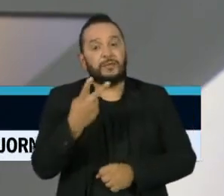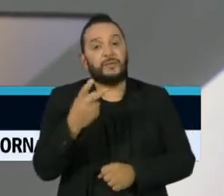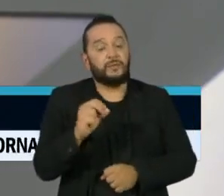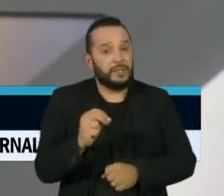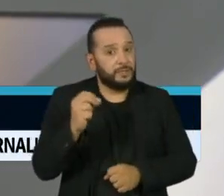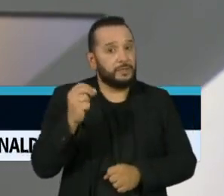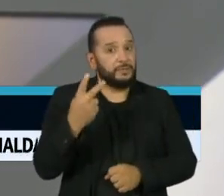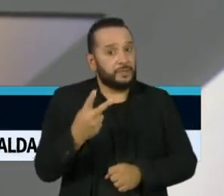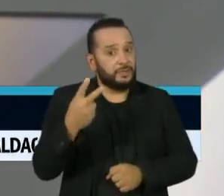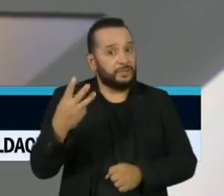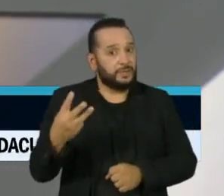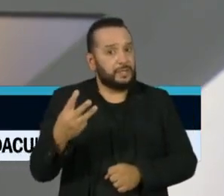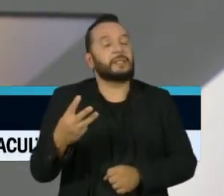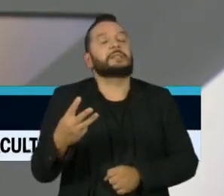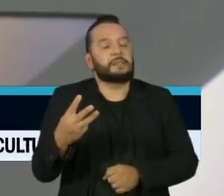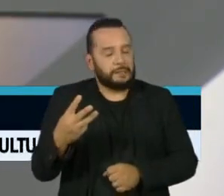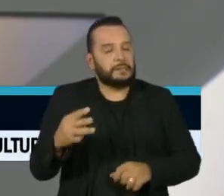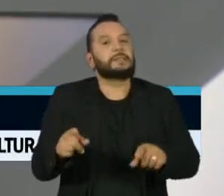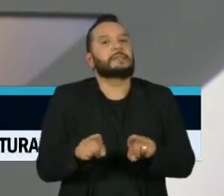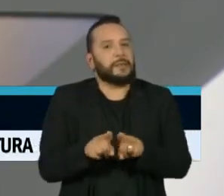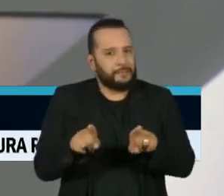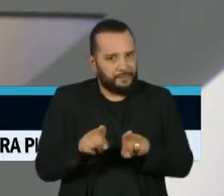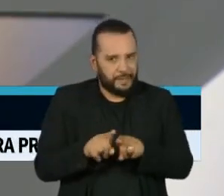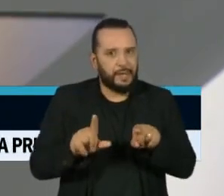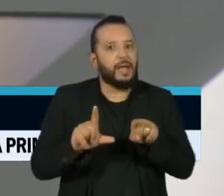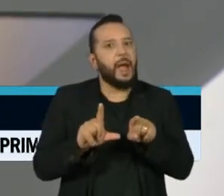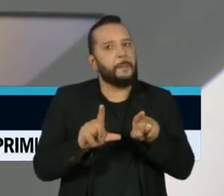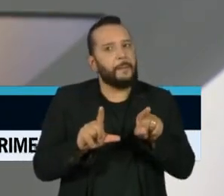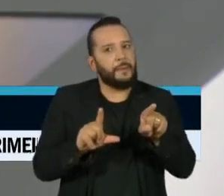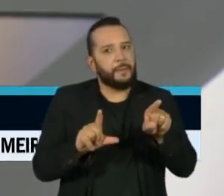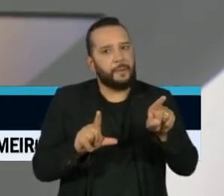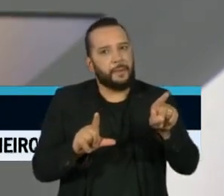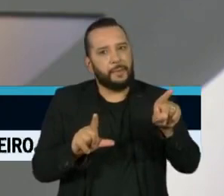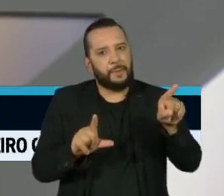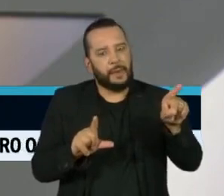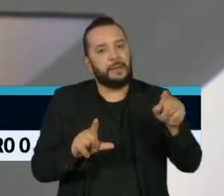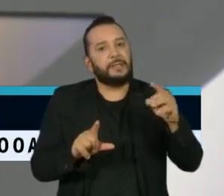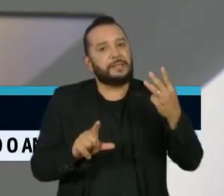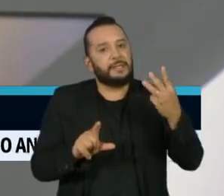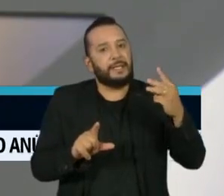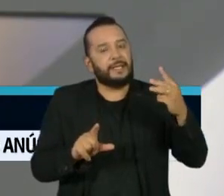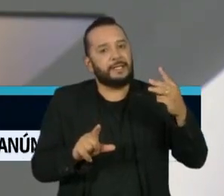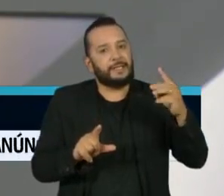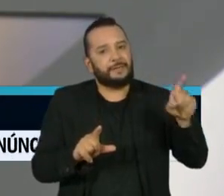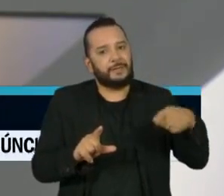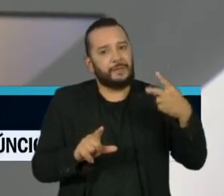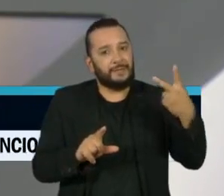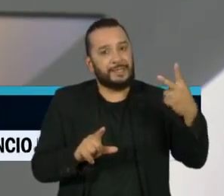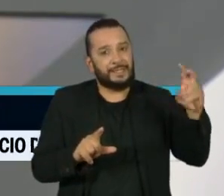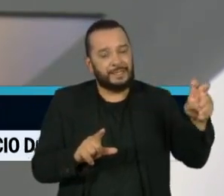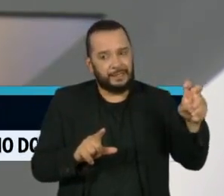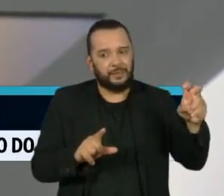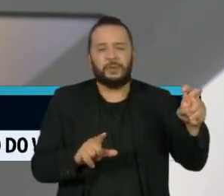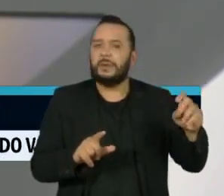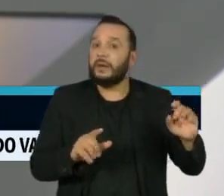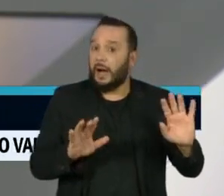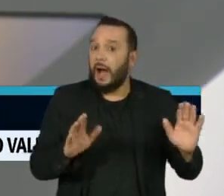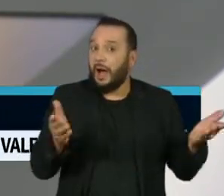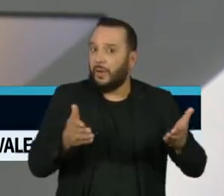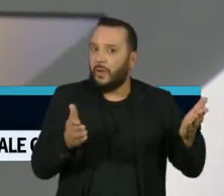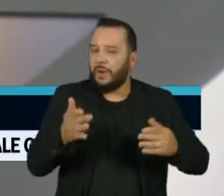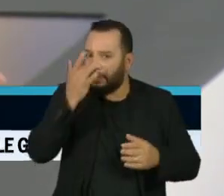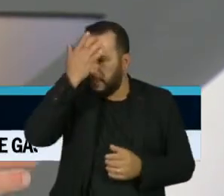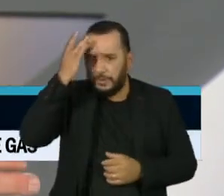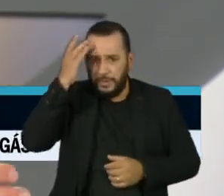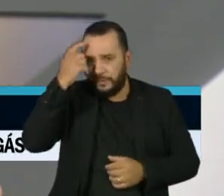média das projeções também está para cima da meta. A meta é 3,25, a projeção já está em 3,4. Lembra que o Banco